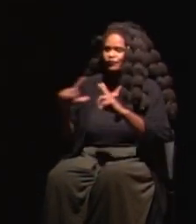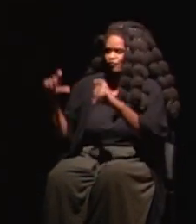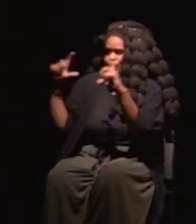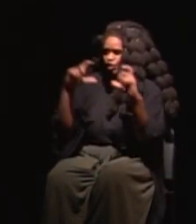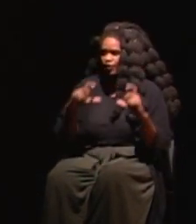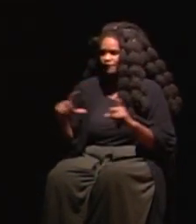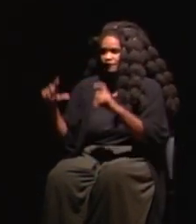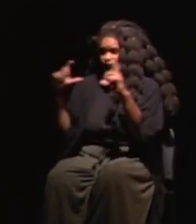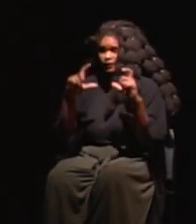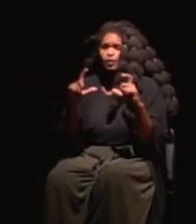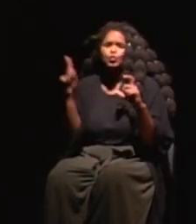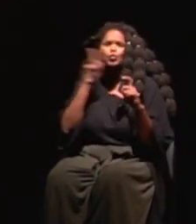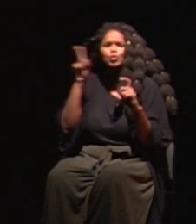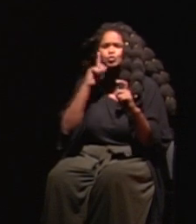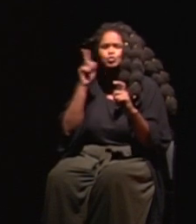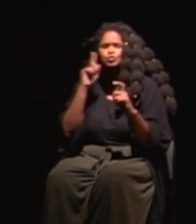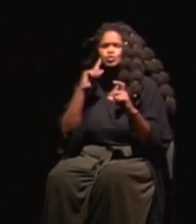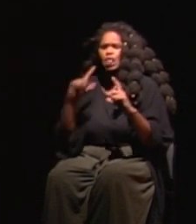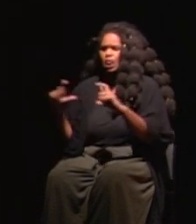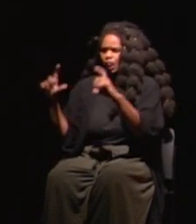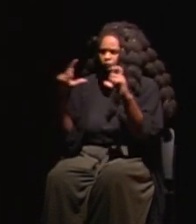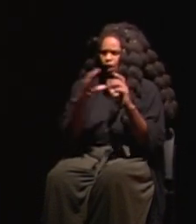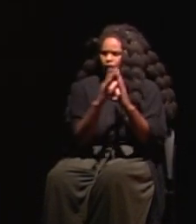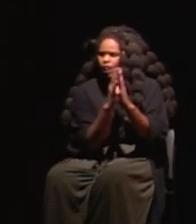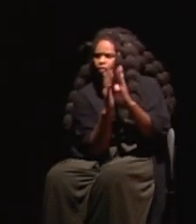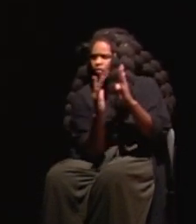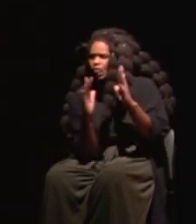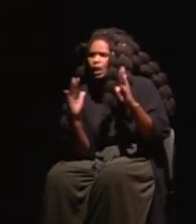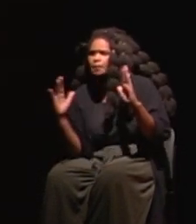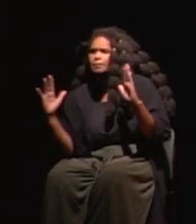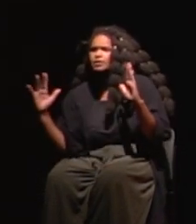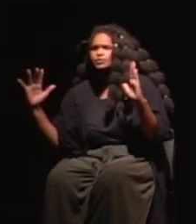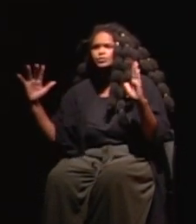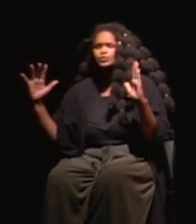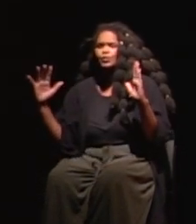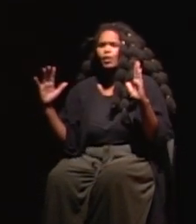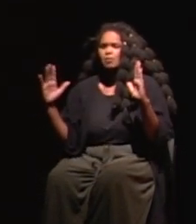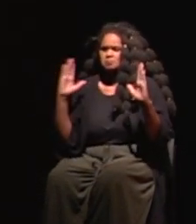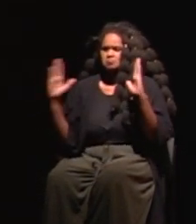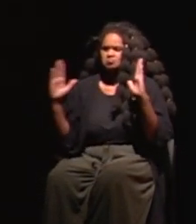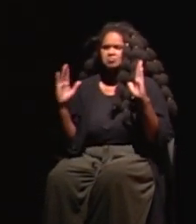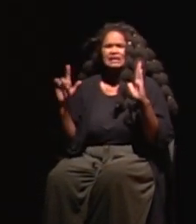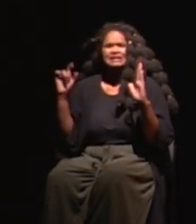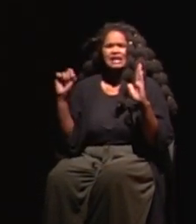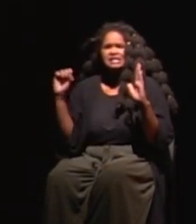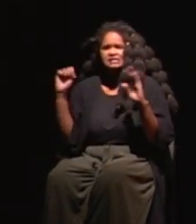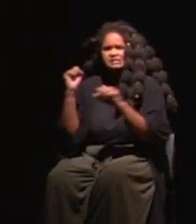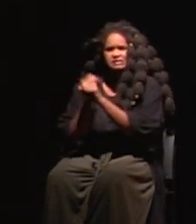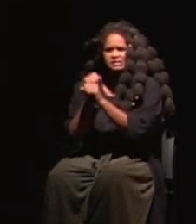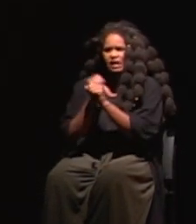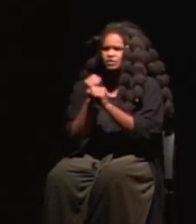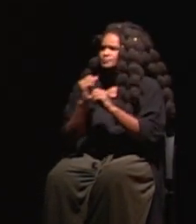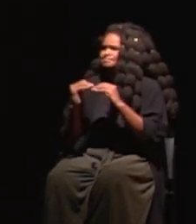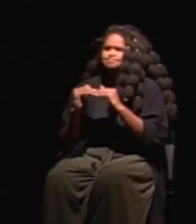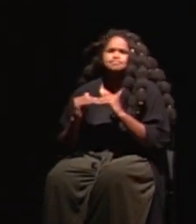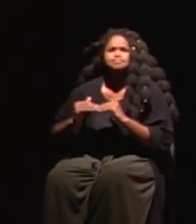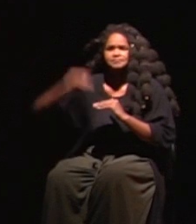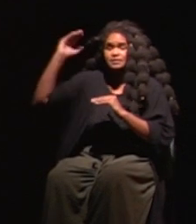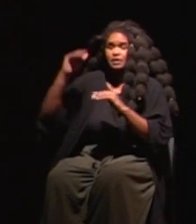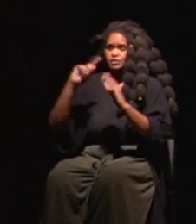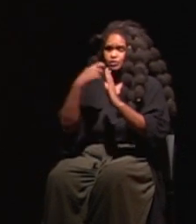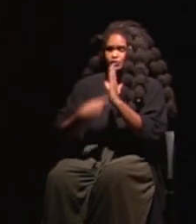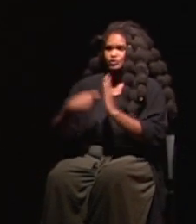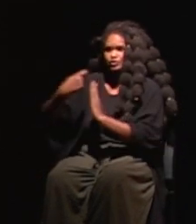escrevendo cotidianamente durante um período longo, né, quase mais de 10 anos, no Estadão e também na